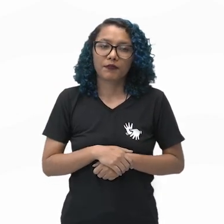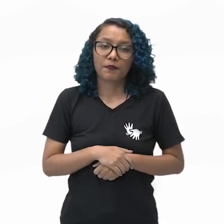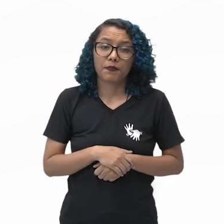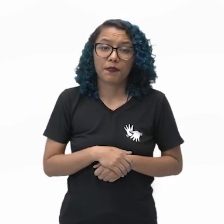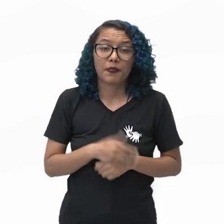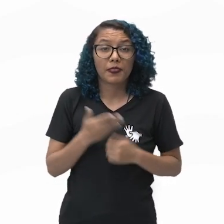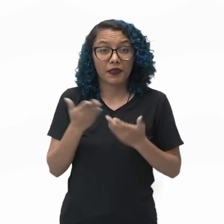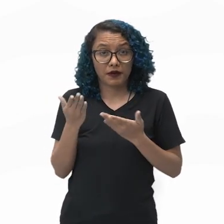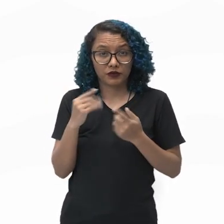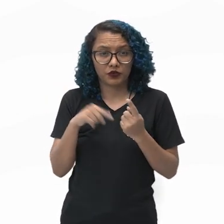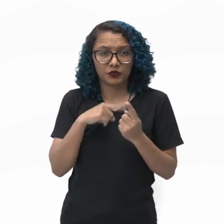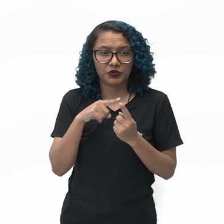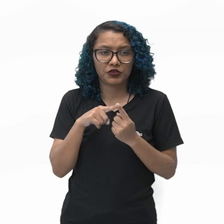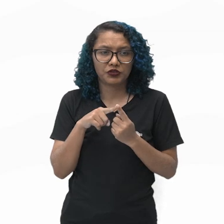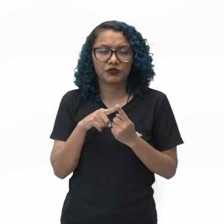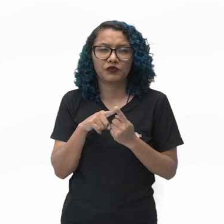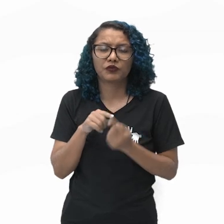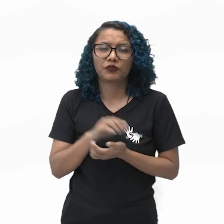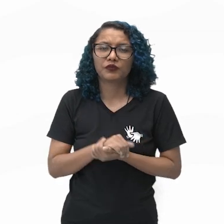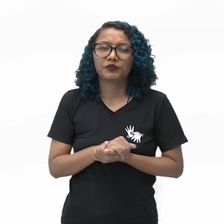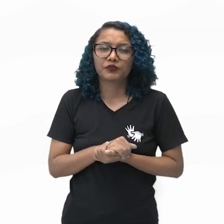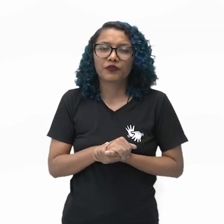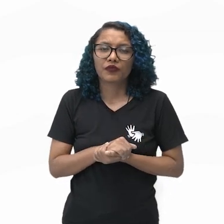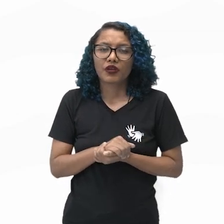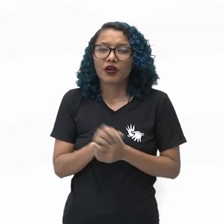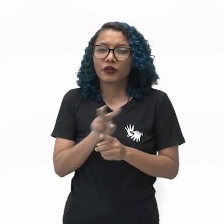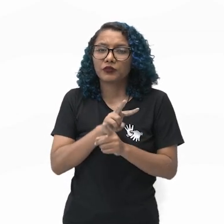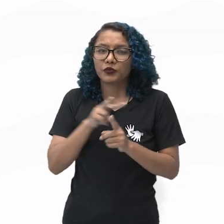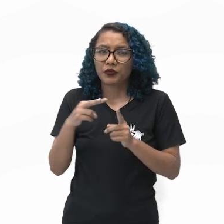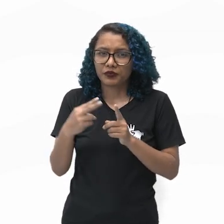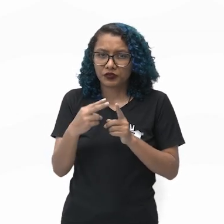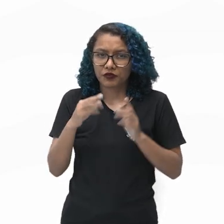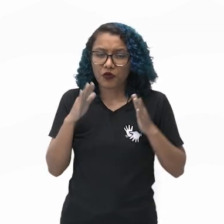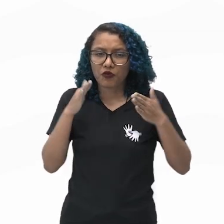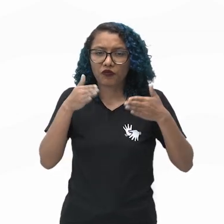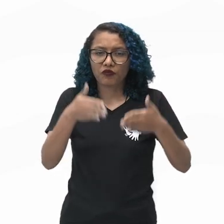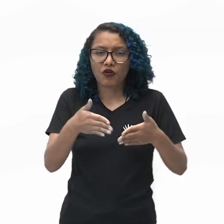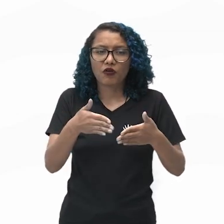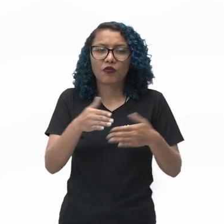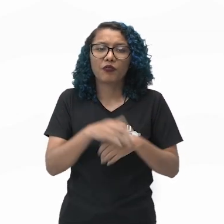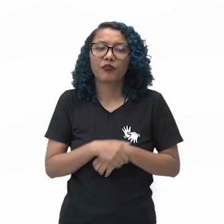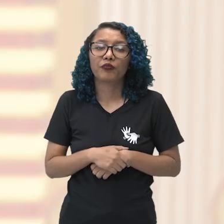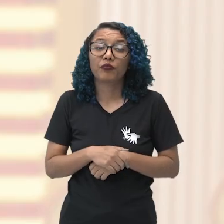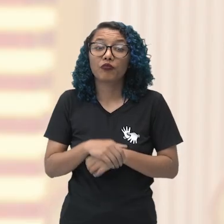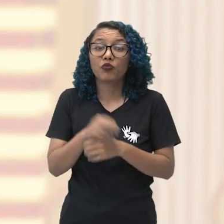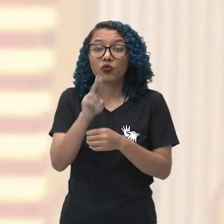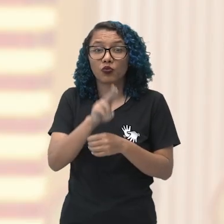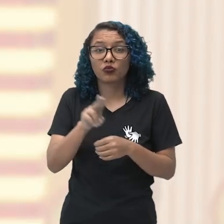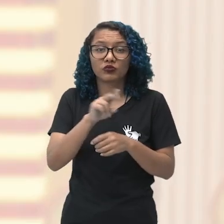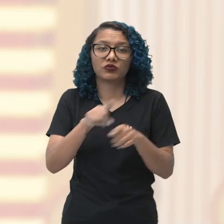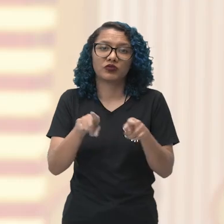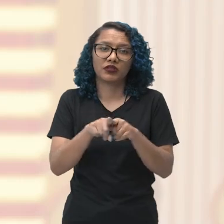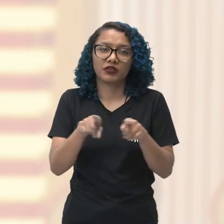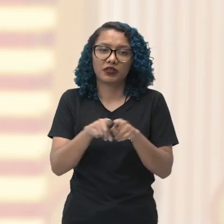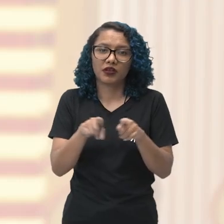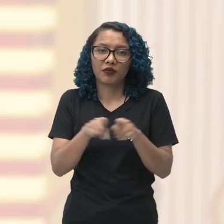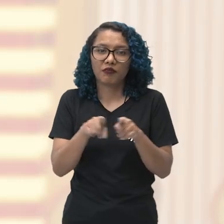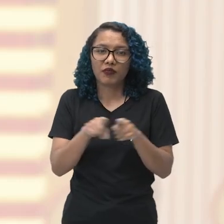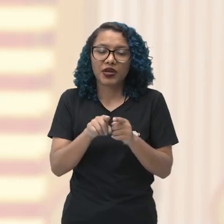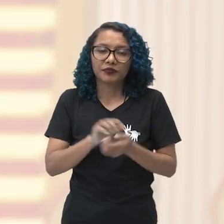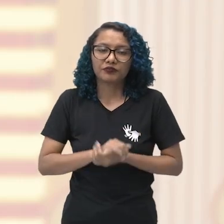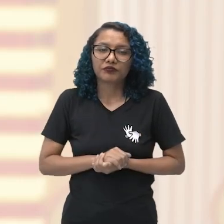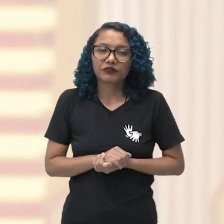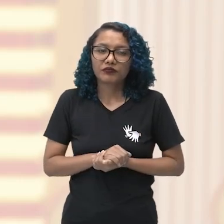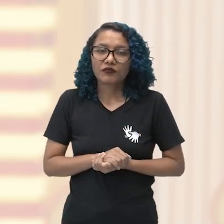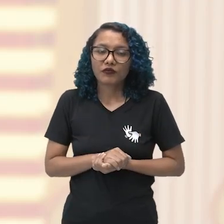uma visão, um olhar para o consumo e a produção responsável. Então, você aí